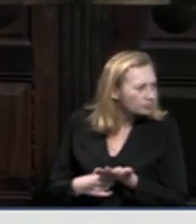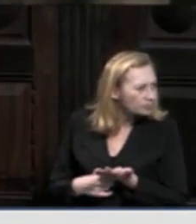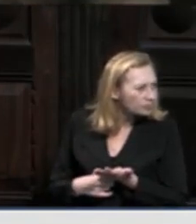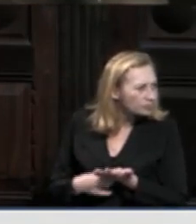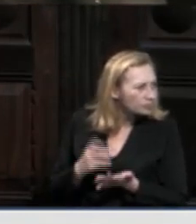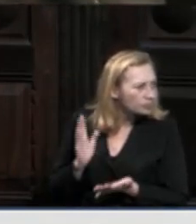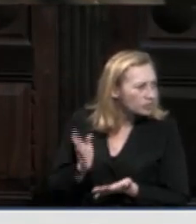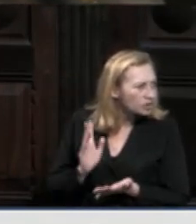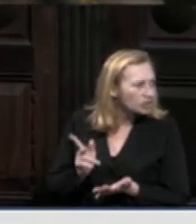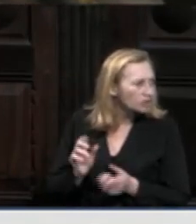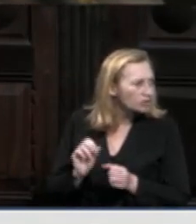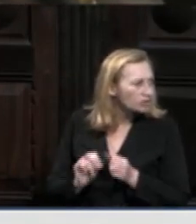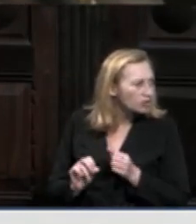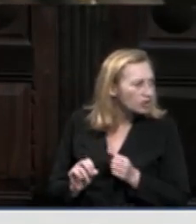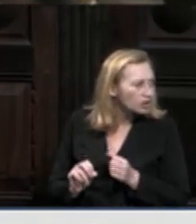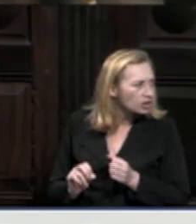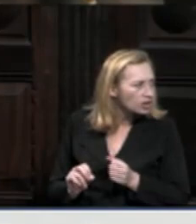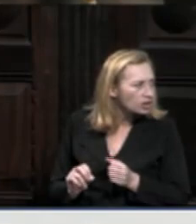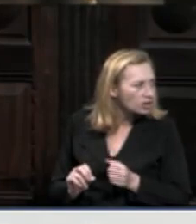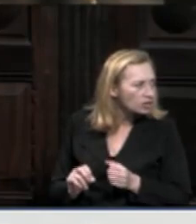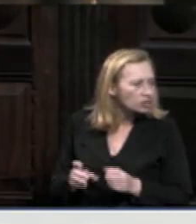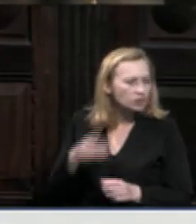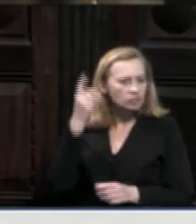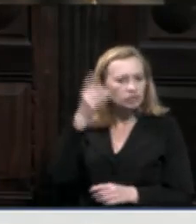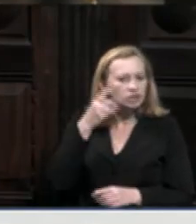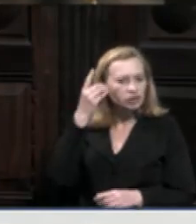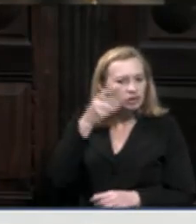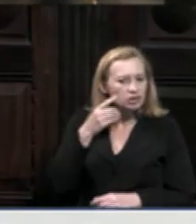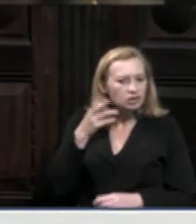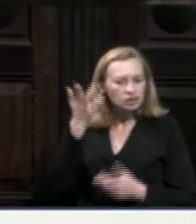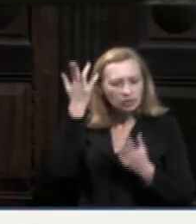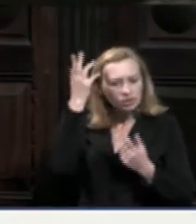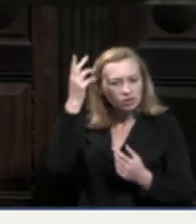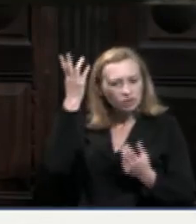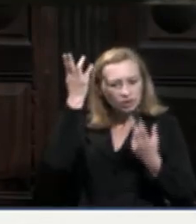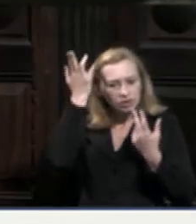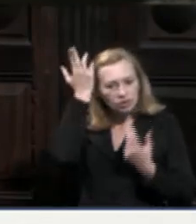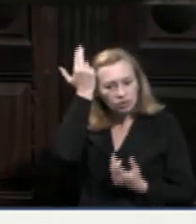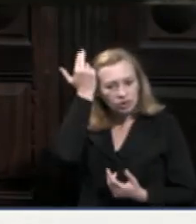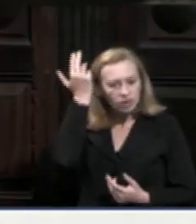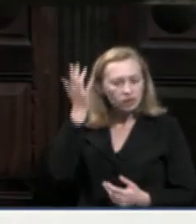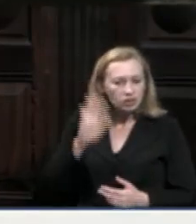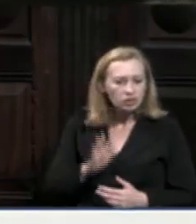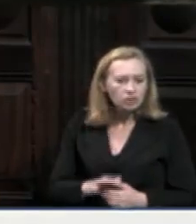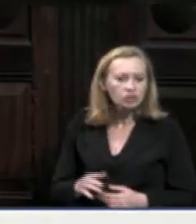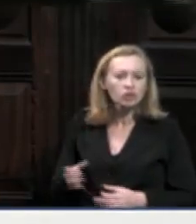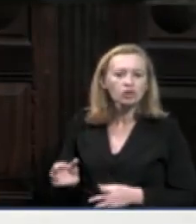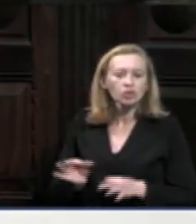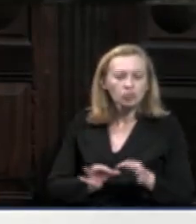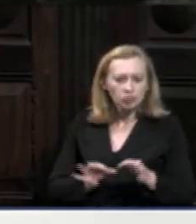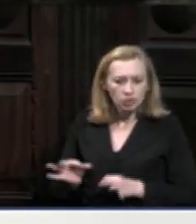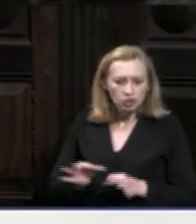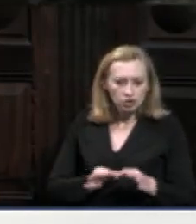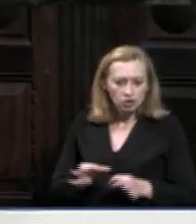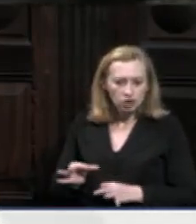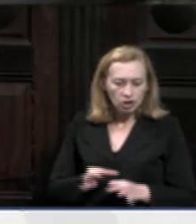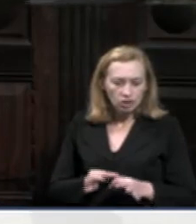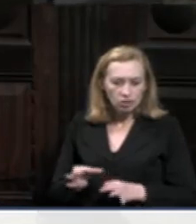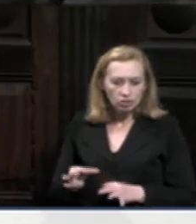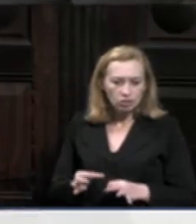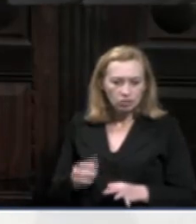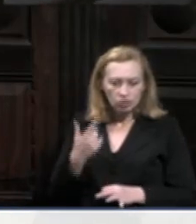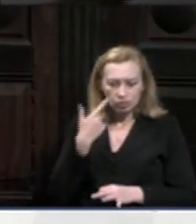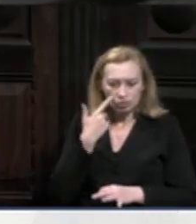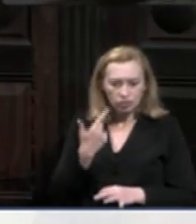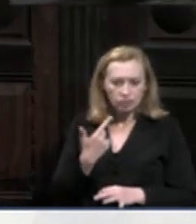feito com a Comissão de Educação. Deputado Eliomar Coelho. Senhor presidente, no projeto anterior, que foi o último